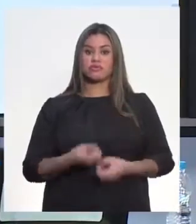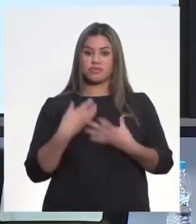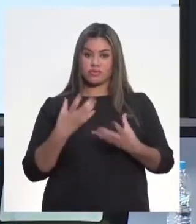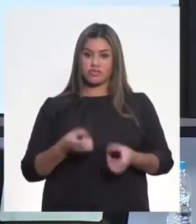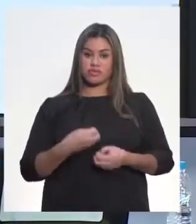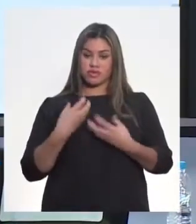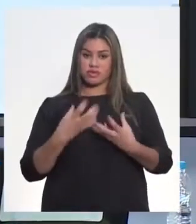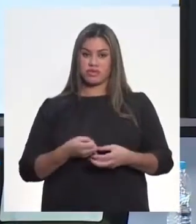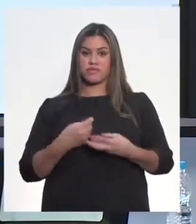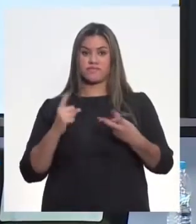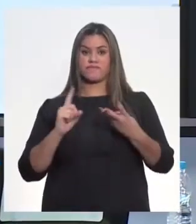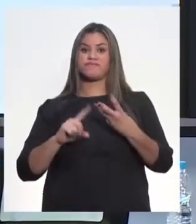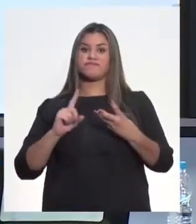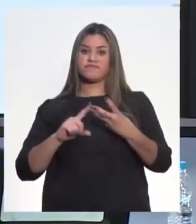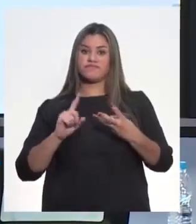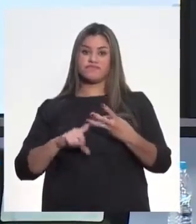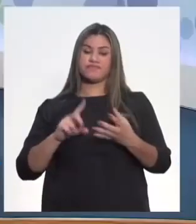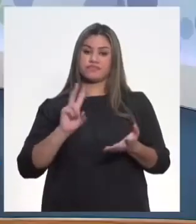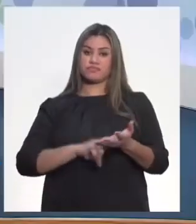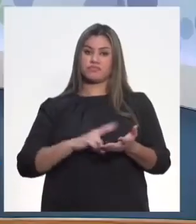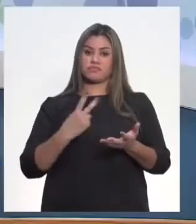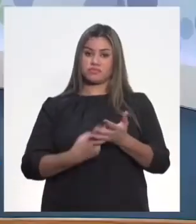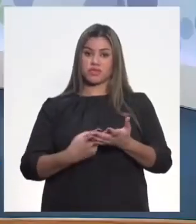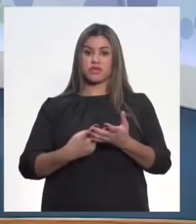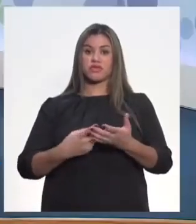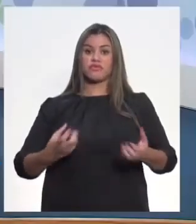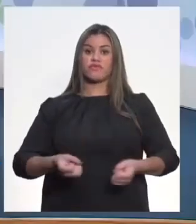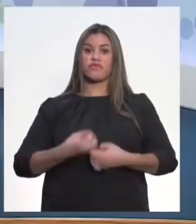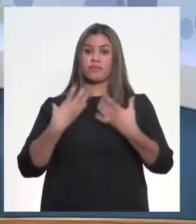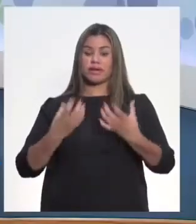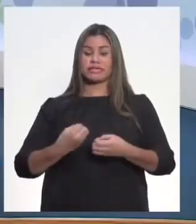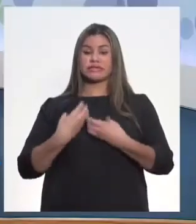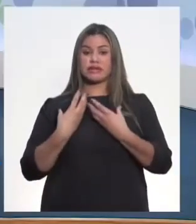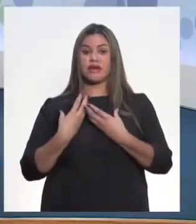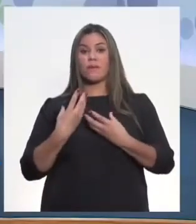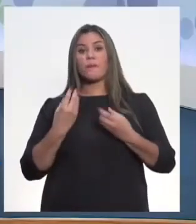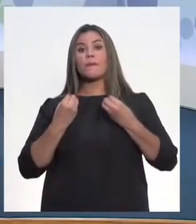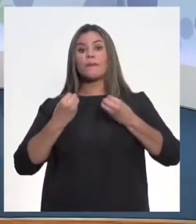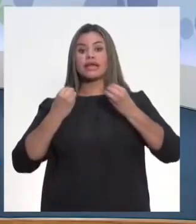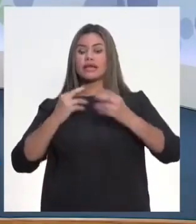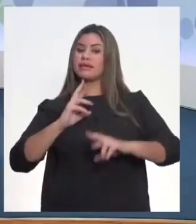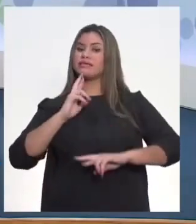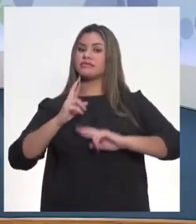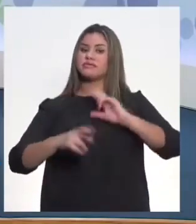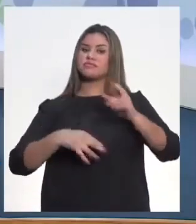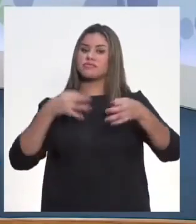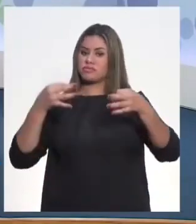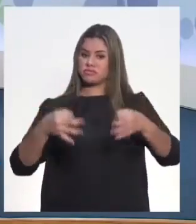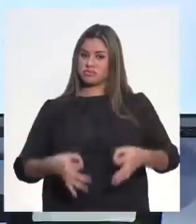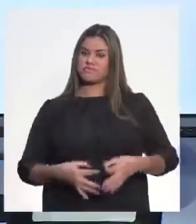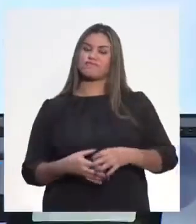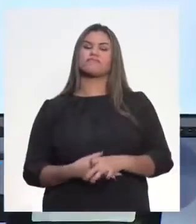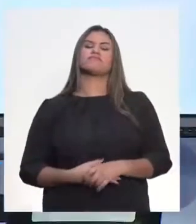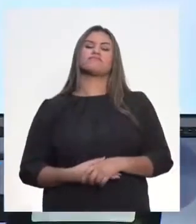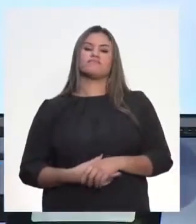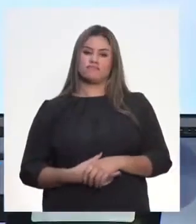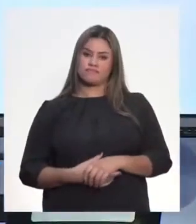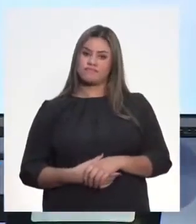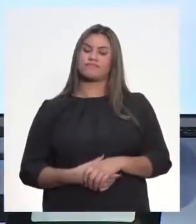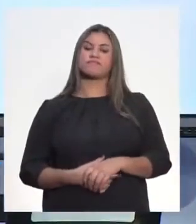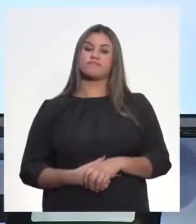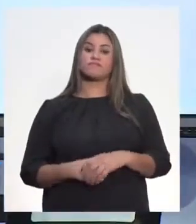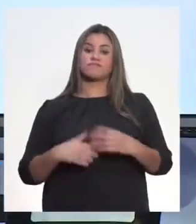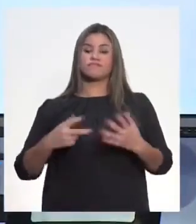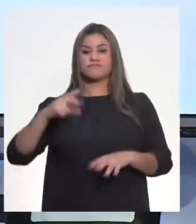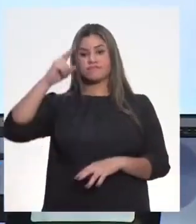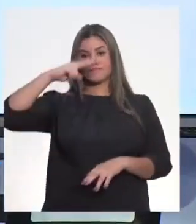conseguir chegar no resultado, correto? Acho que é essa a ideia. Isso mesmo, como você está utilizando esses dados, né? Exatamente. Então vamos